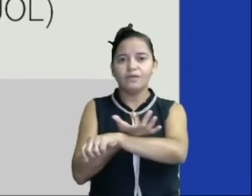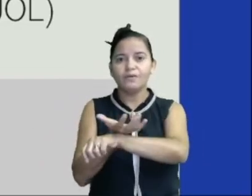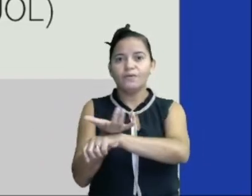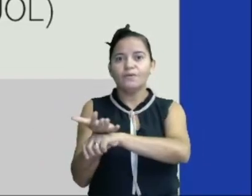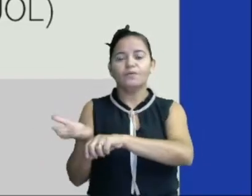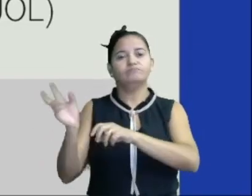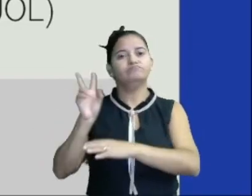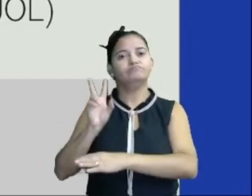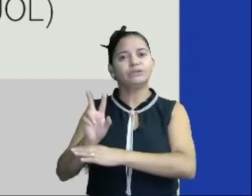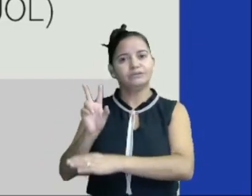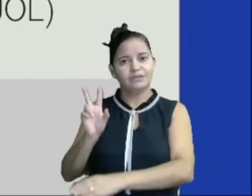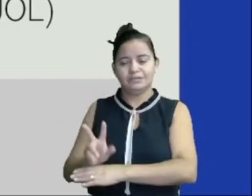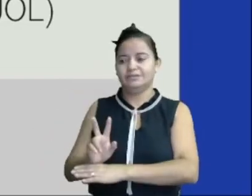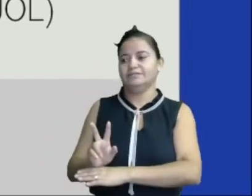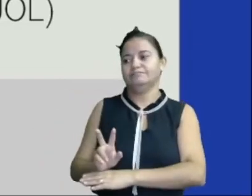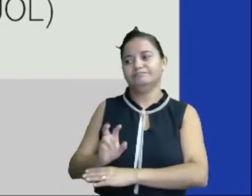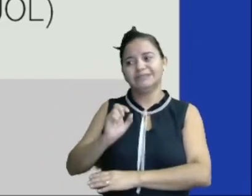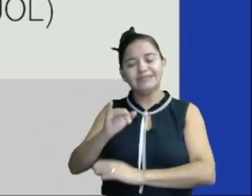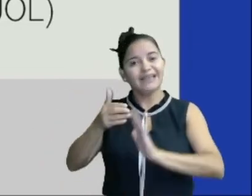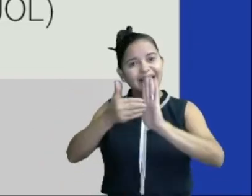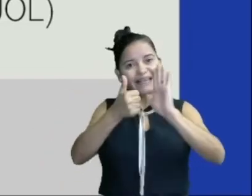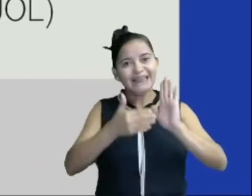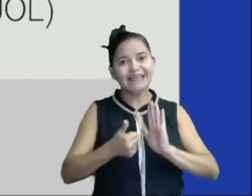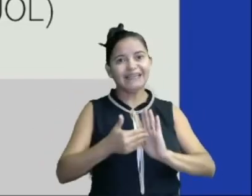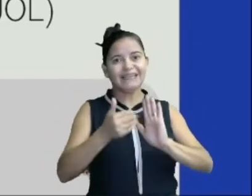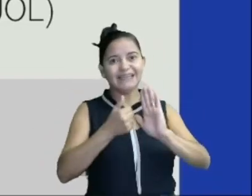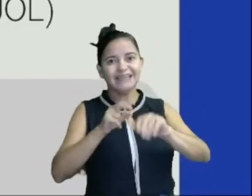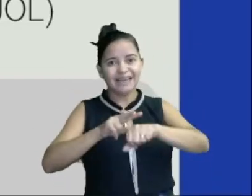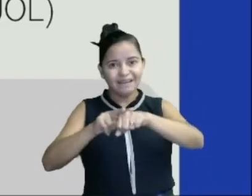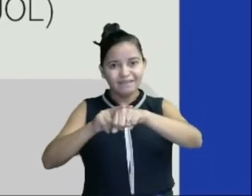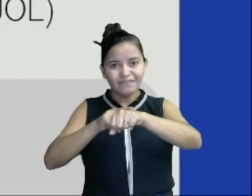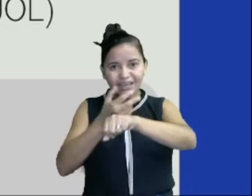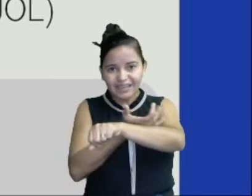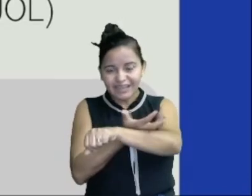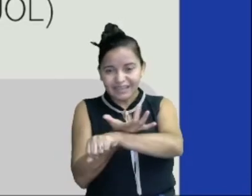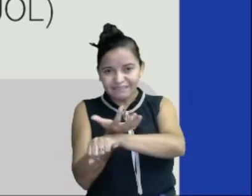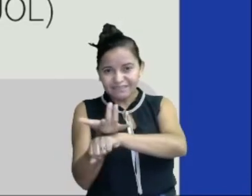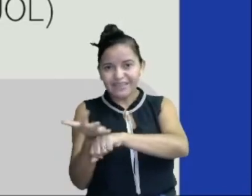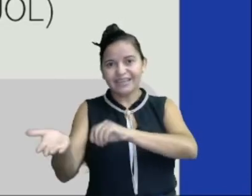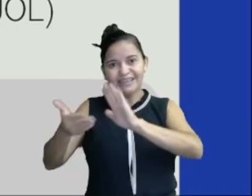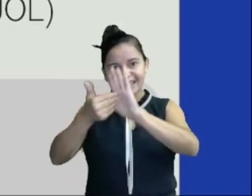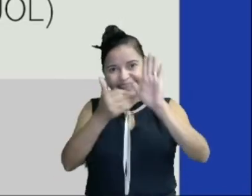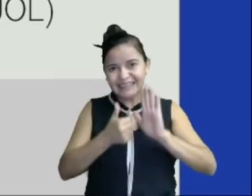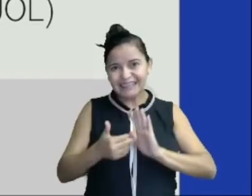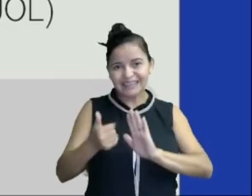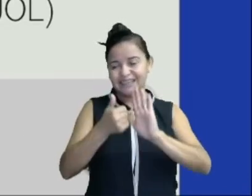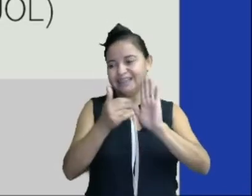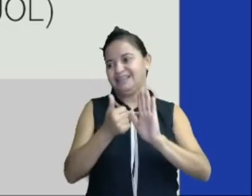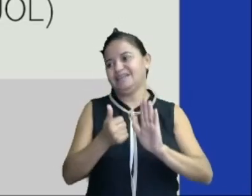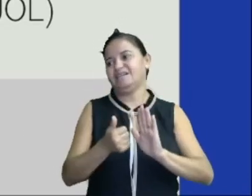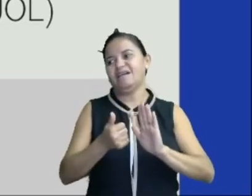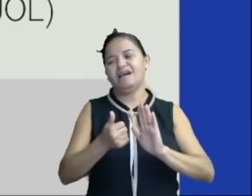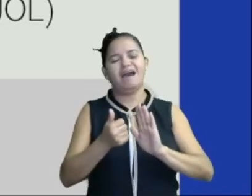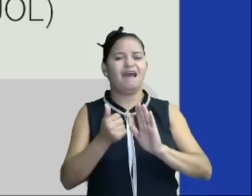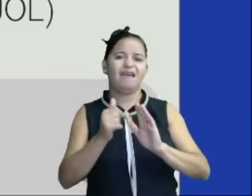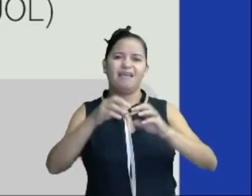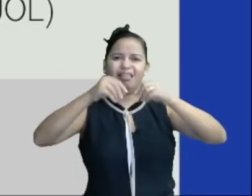algum tipo de acidente, né, porque justamente as vegetações nessas encostas dessas